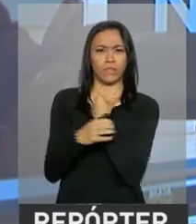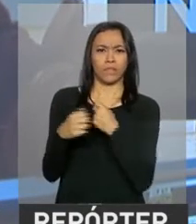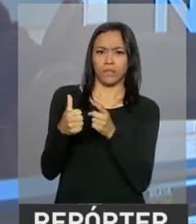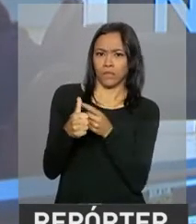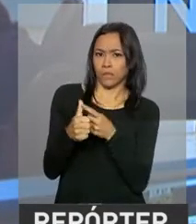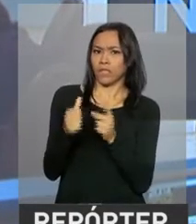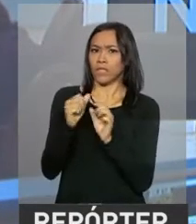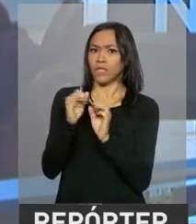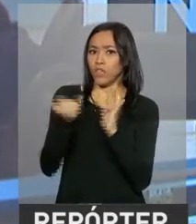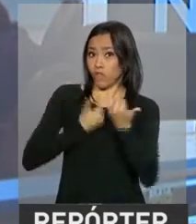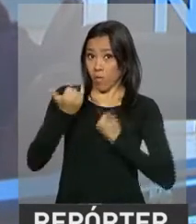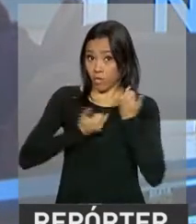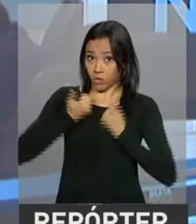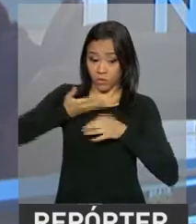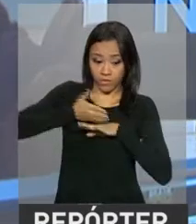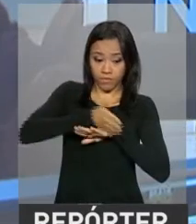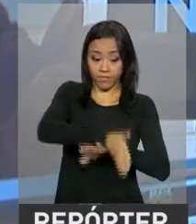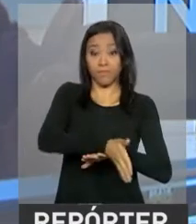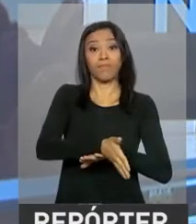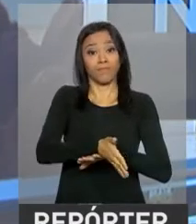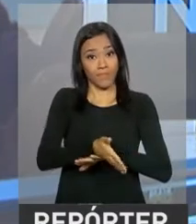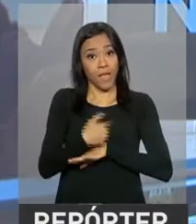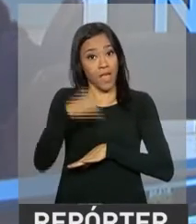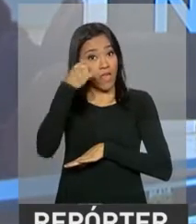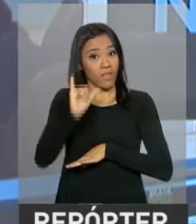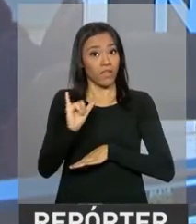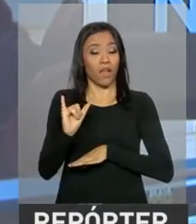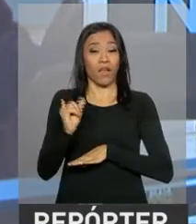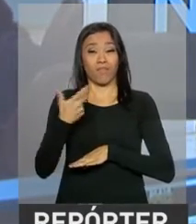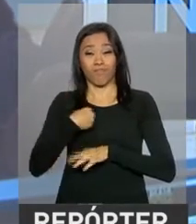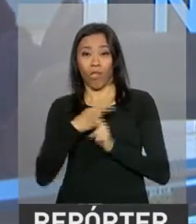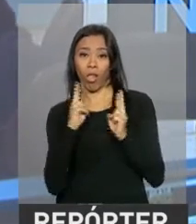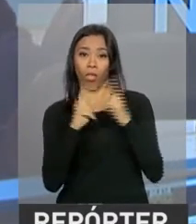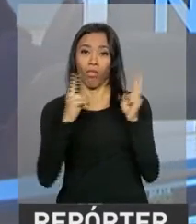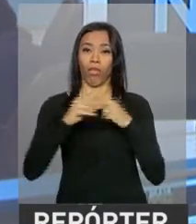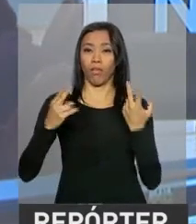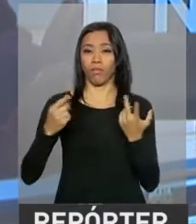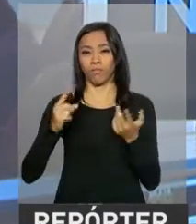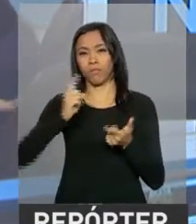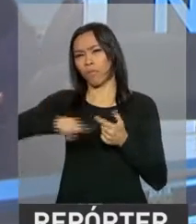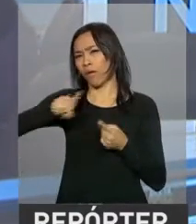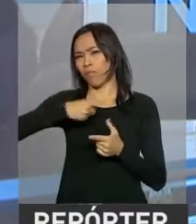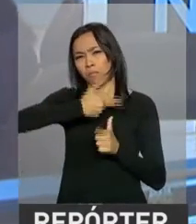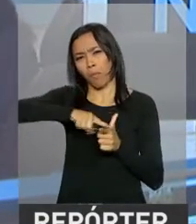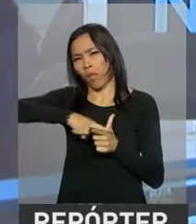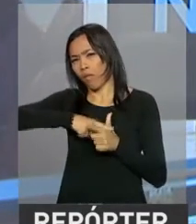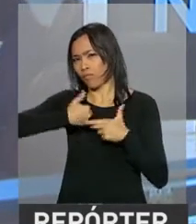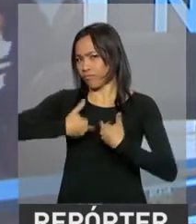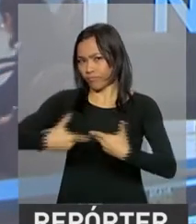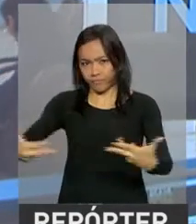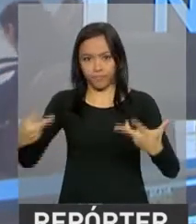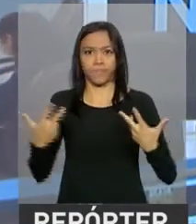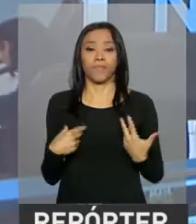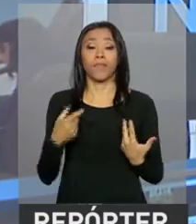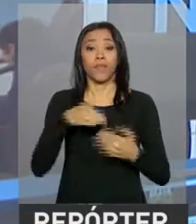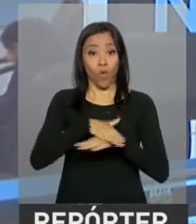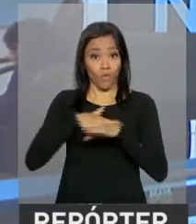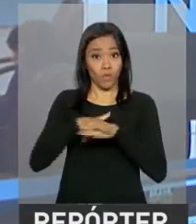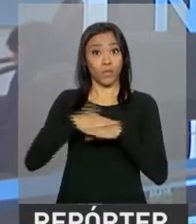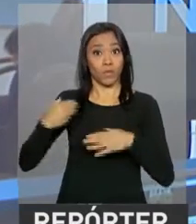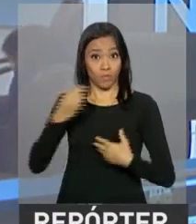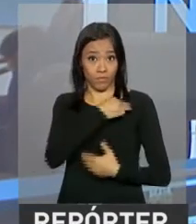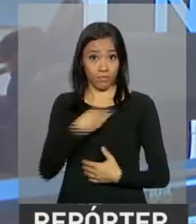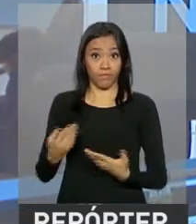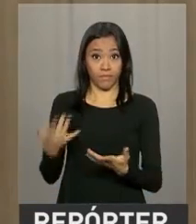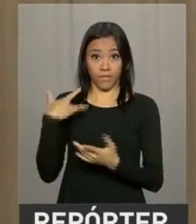de informações e contribui para evitar fraudes a repórter carolina beck conversou com o ministro da saúde sobre esse